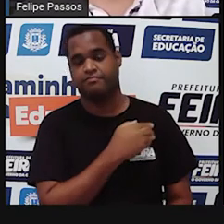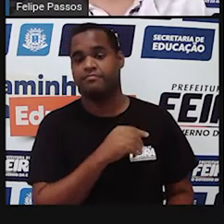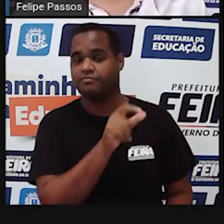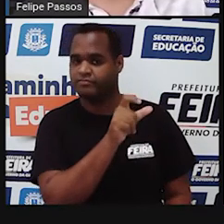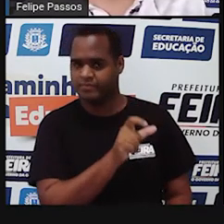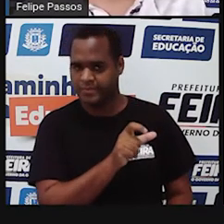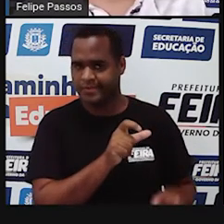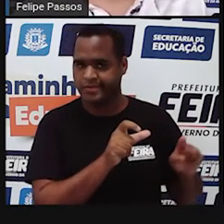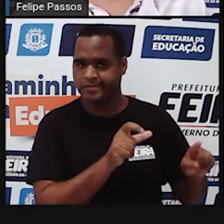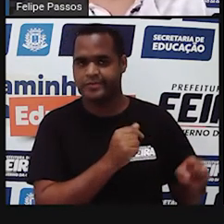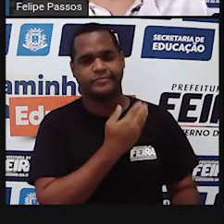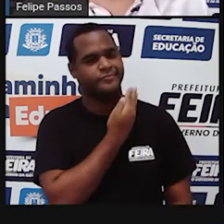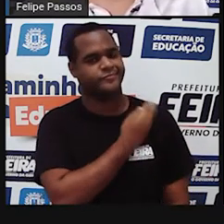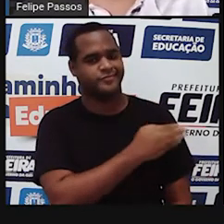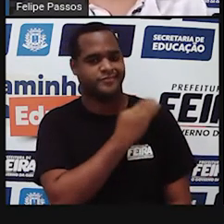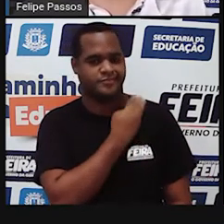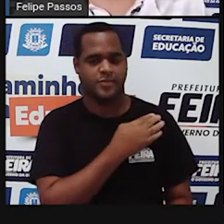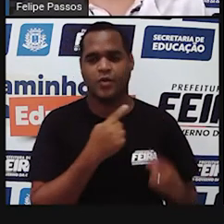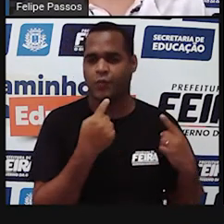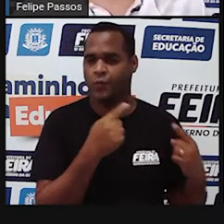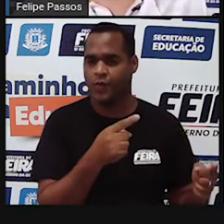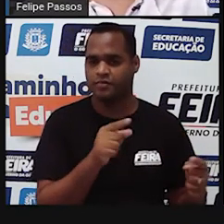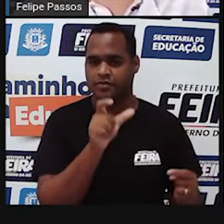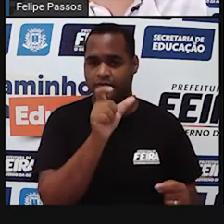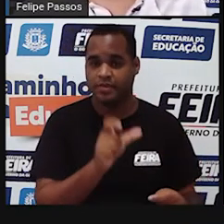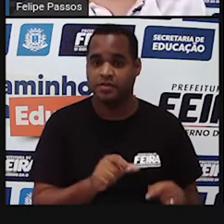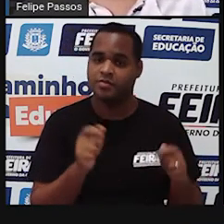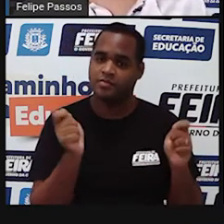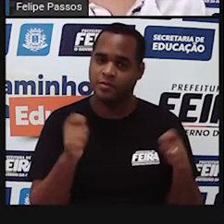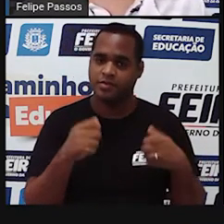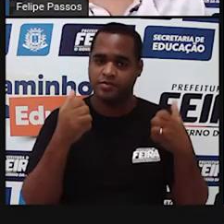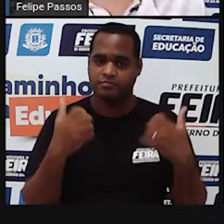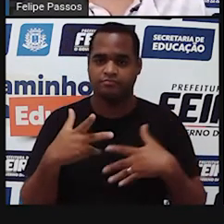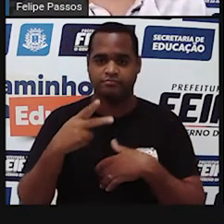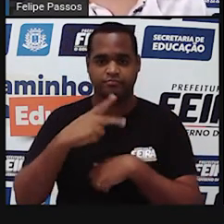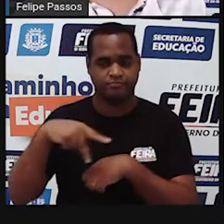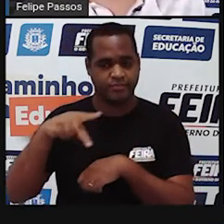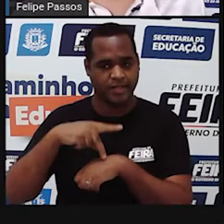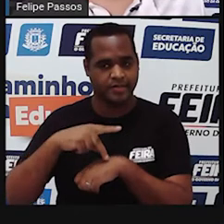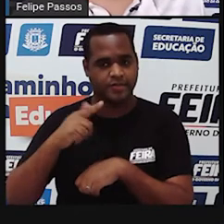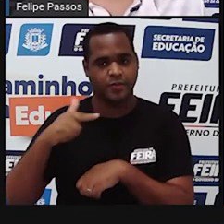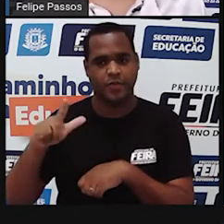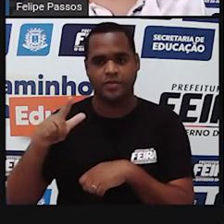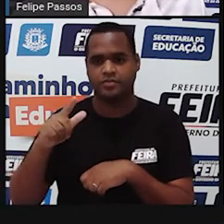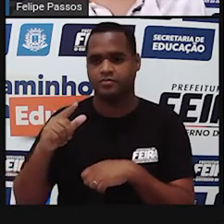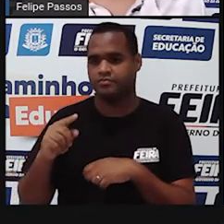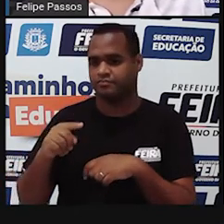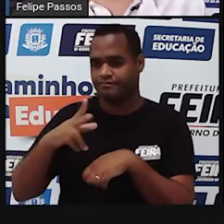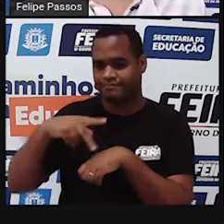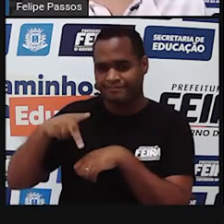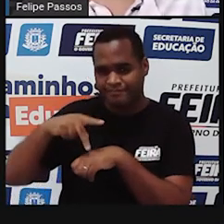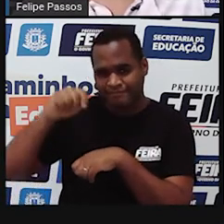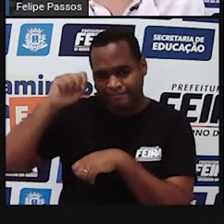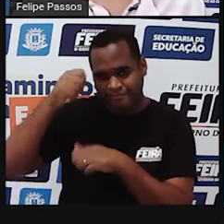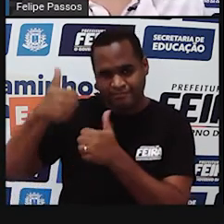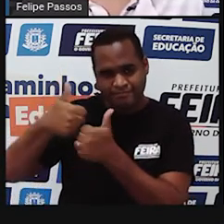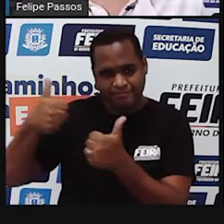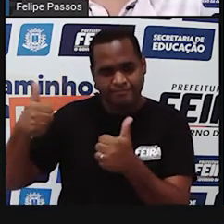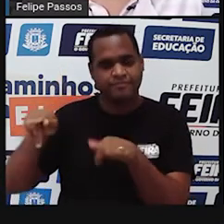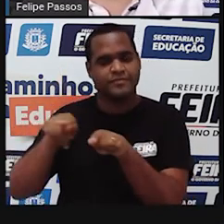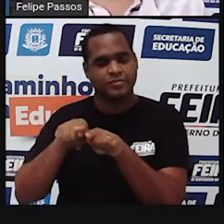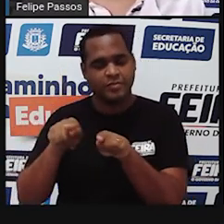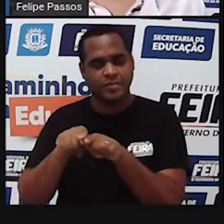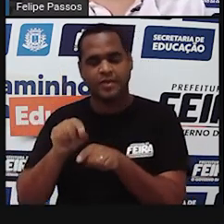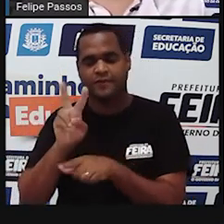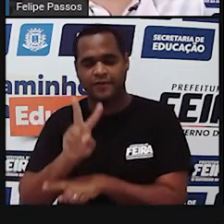parar refugiadas. A gente pode ver isso também com pessoas de outras nacionalidades, o Haiti, a Venezuela. Infelizmente, são países